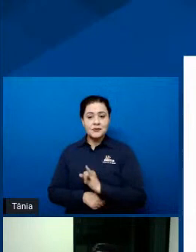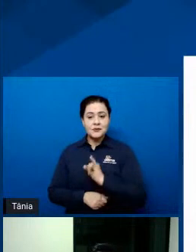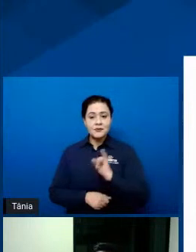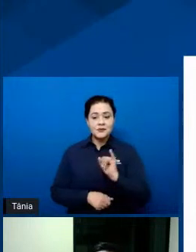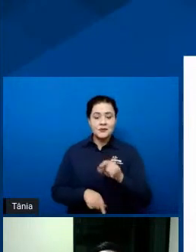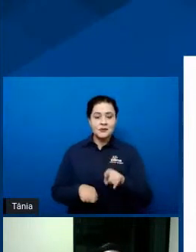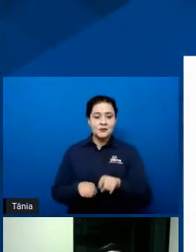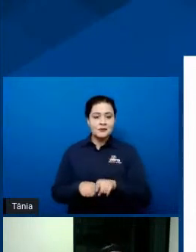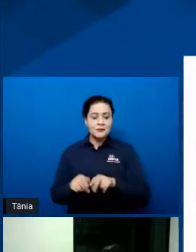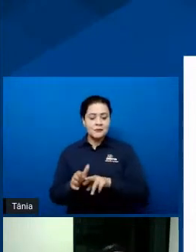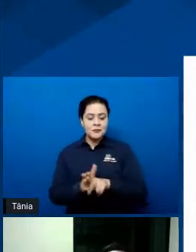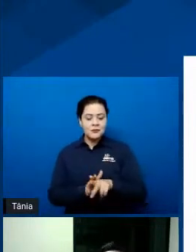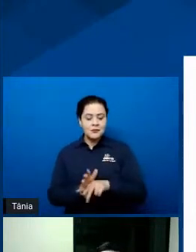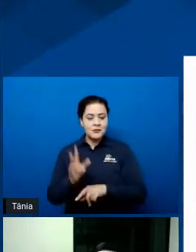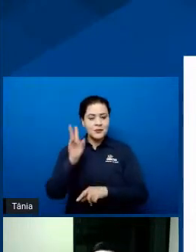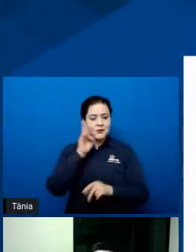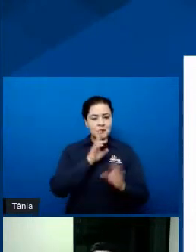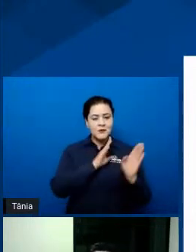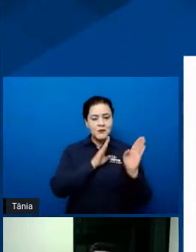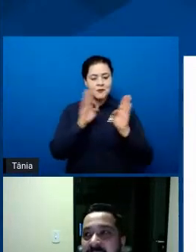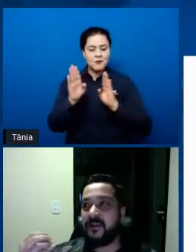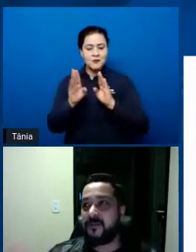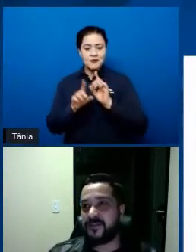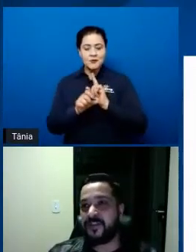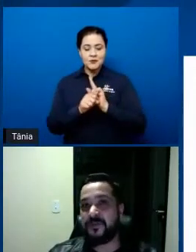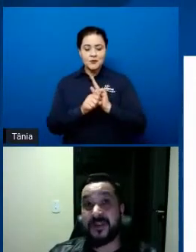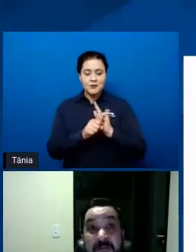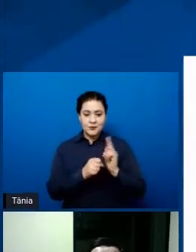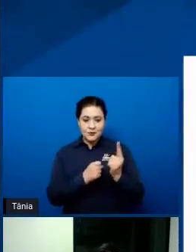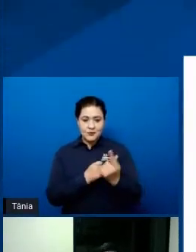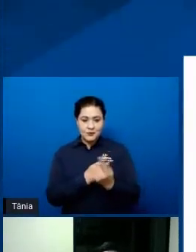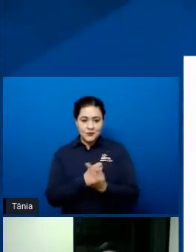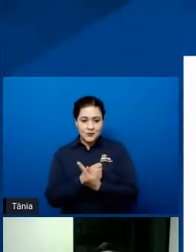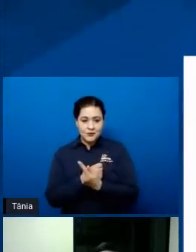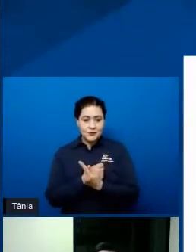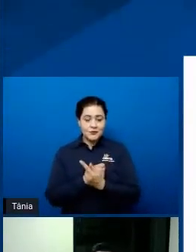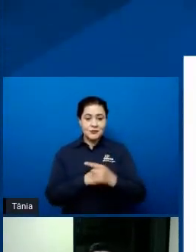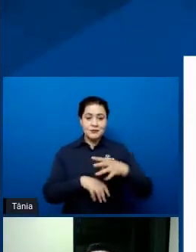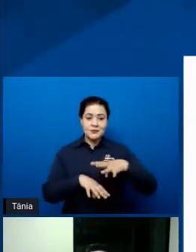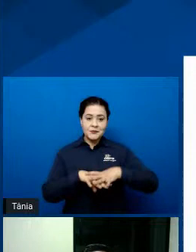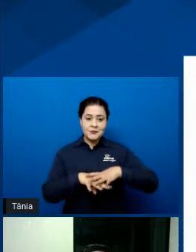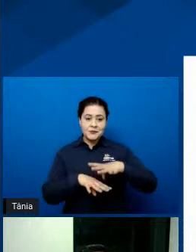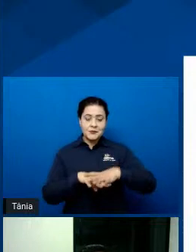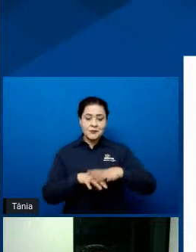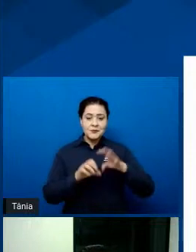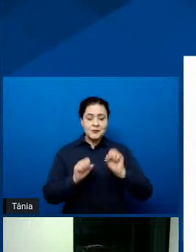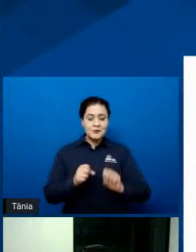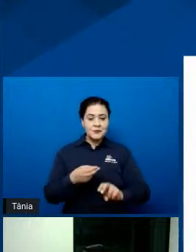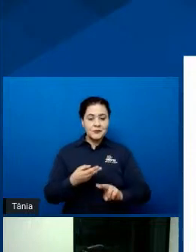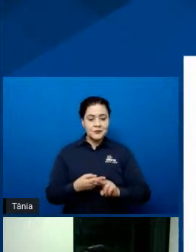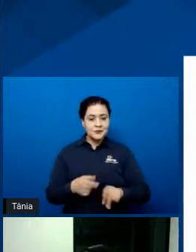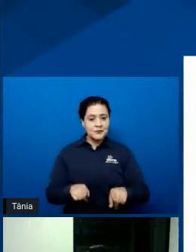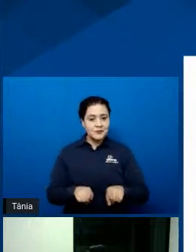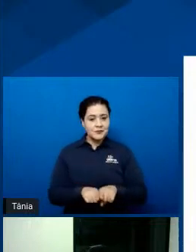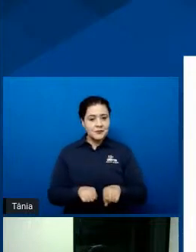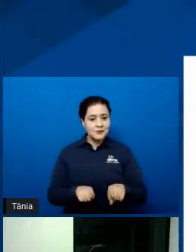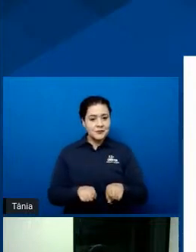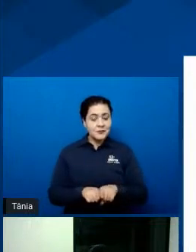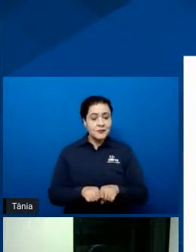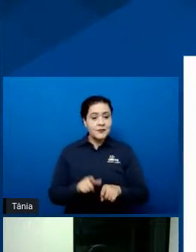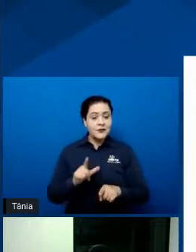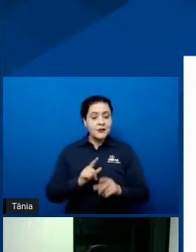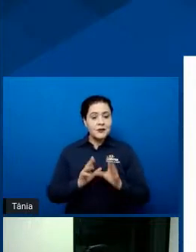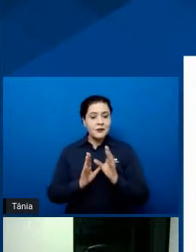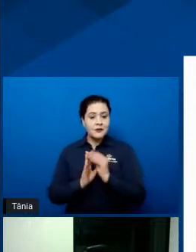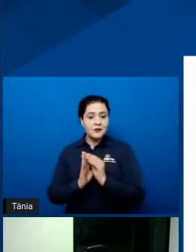biologia, professores de história, professores de geografia, né? Professores de matemática também podem utilizar isso aí. Né? Tem muito